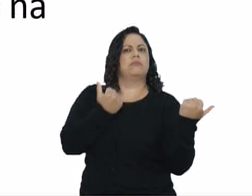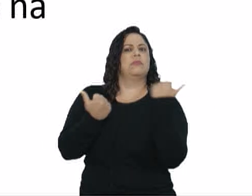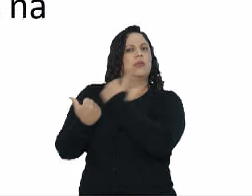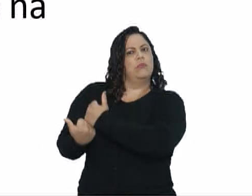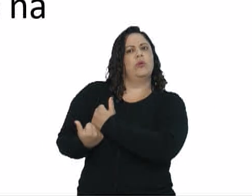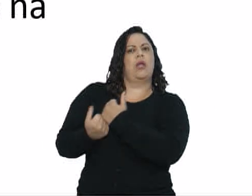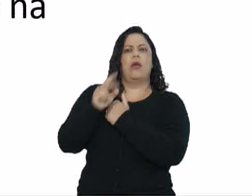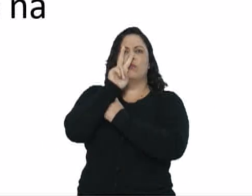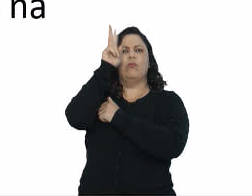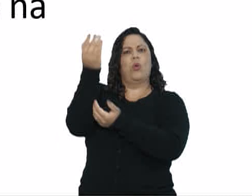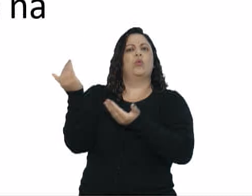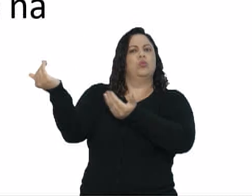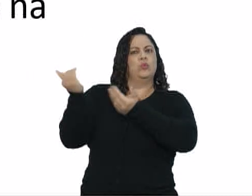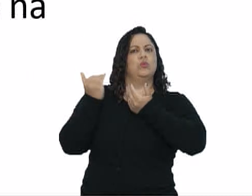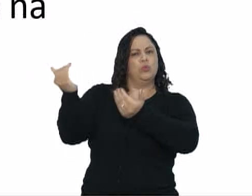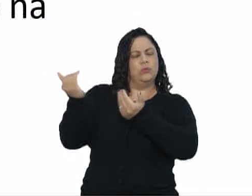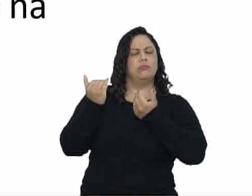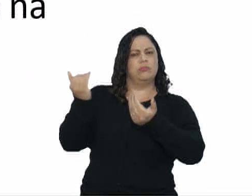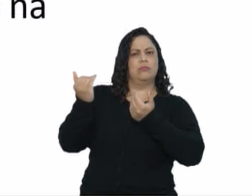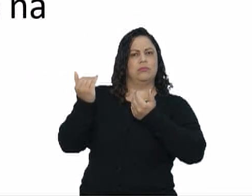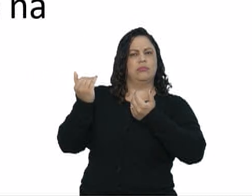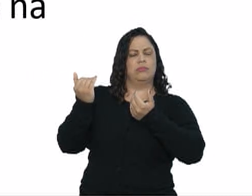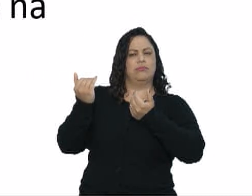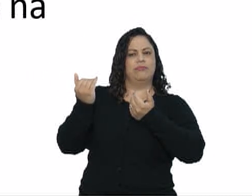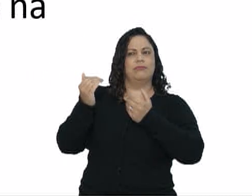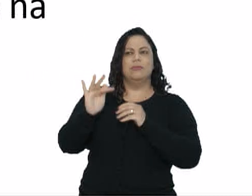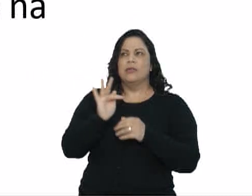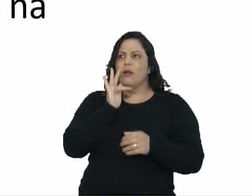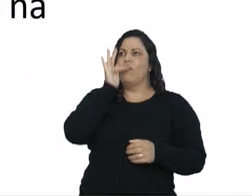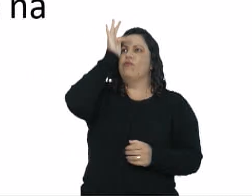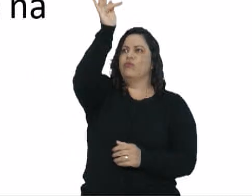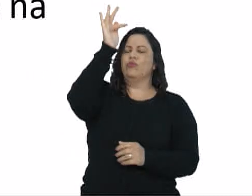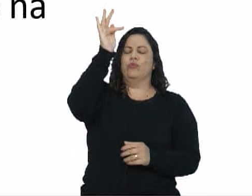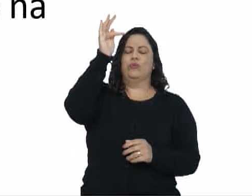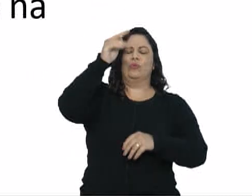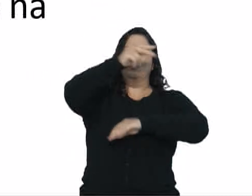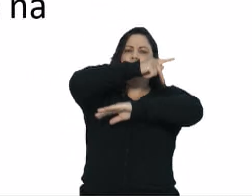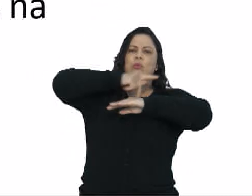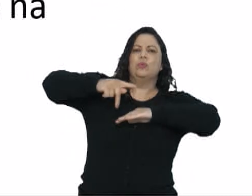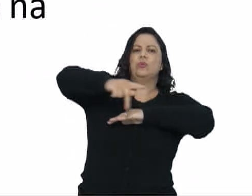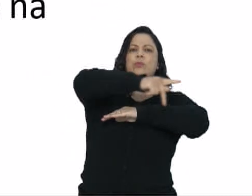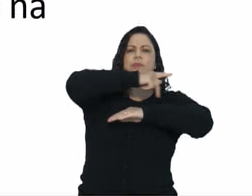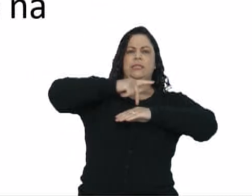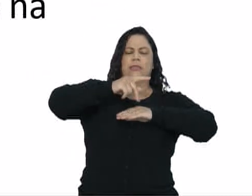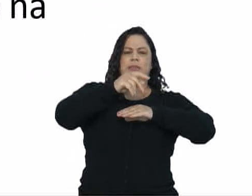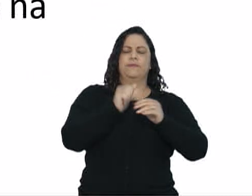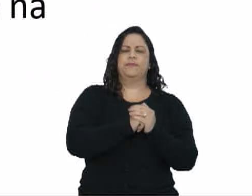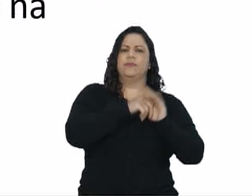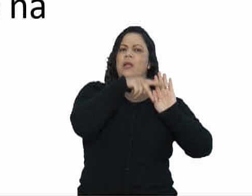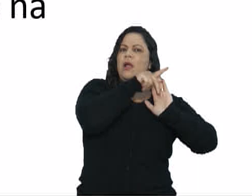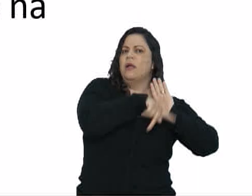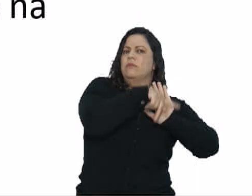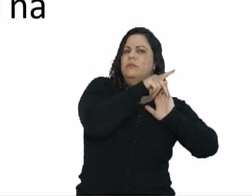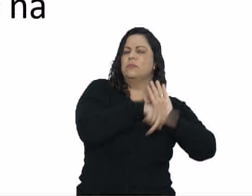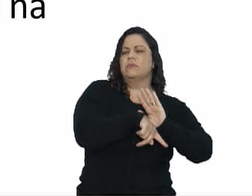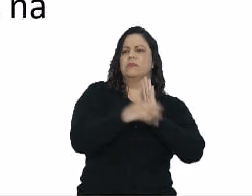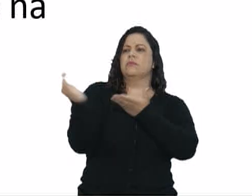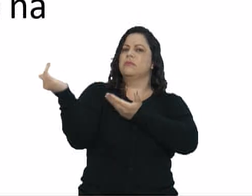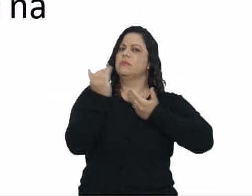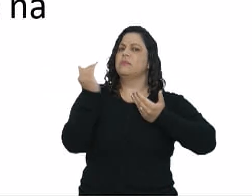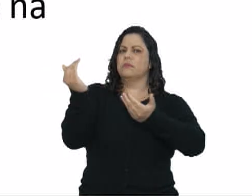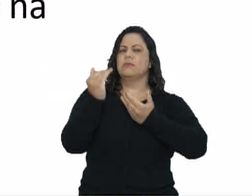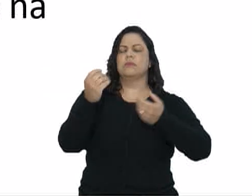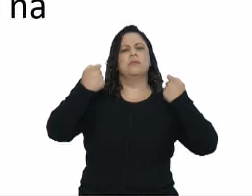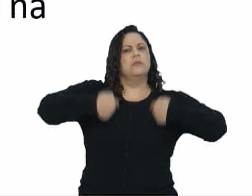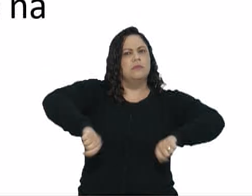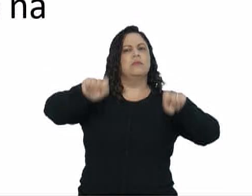defesa de ideais grandiosos para o futuro da nação. Nesses projetos, os jovens deveriam entender que só há uma pessoa